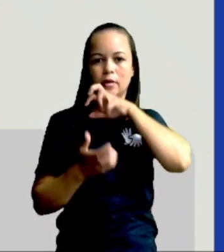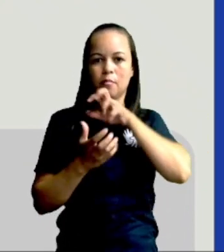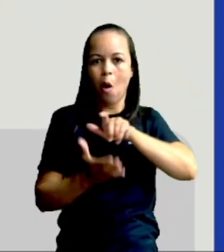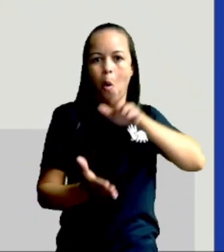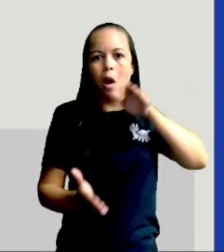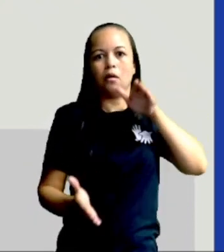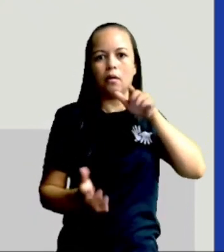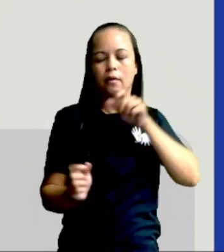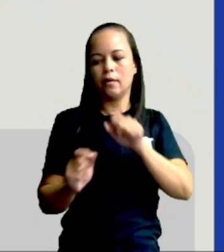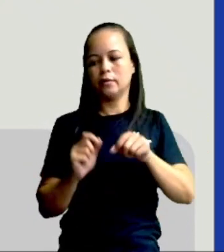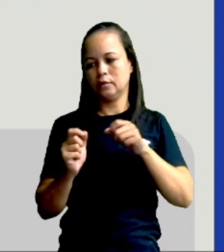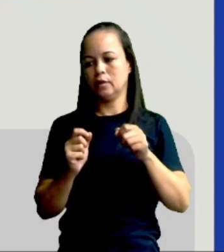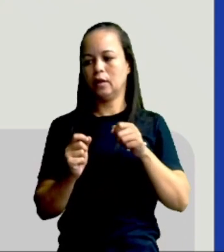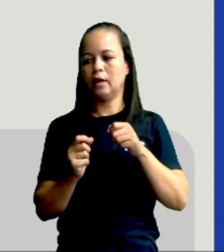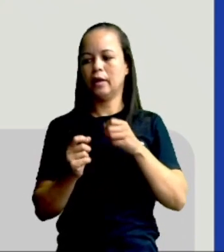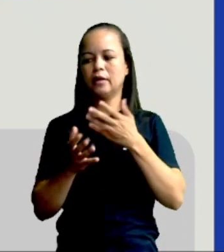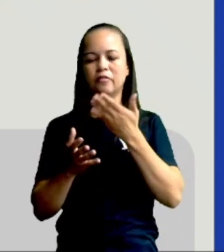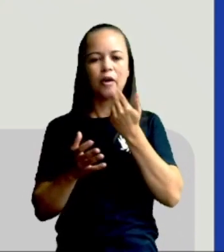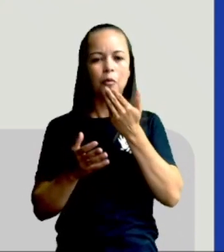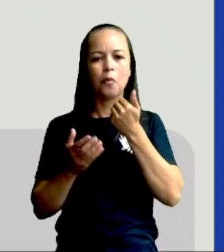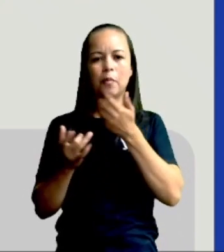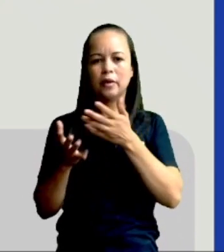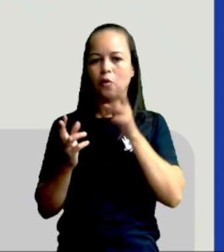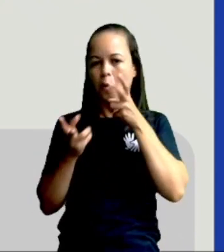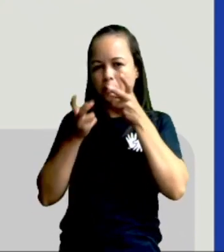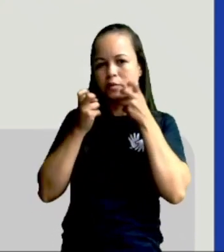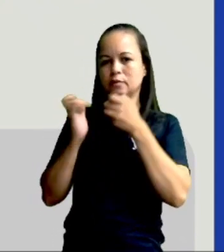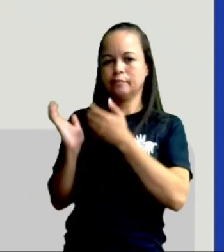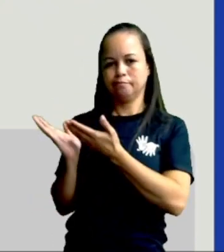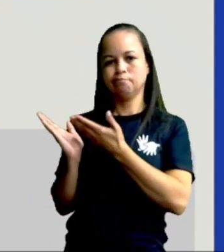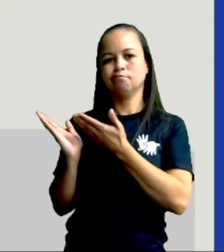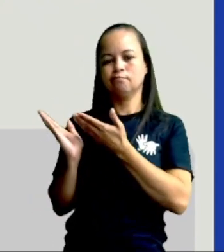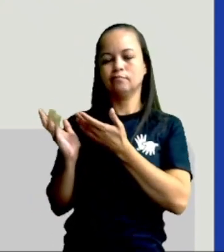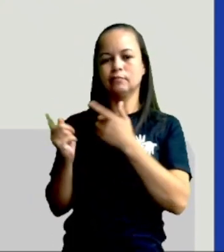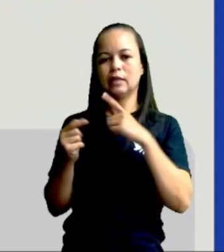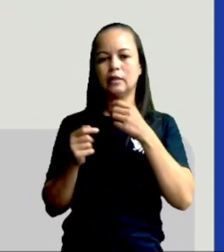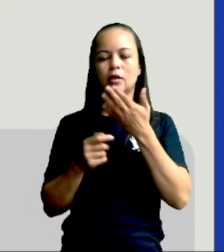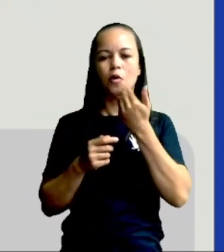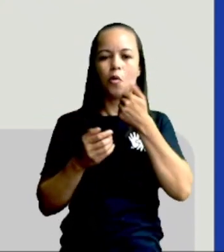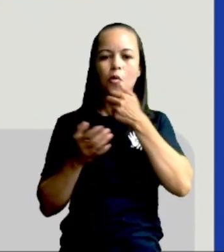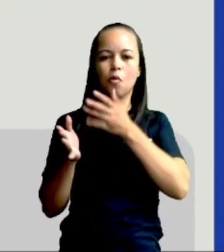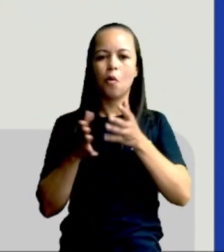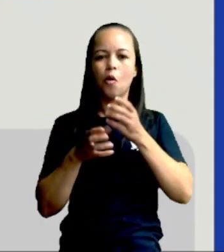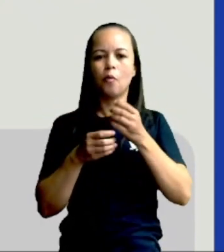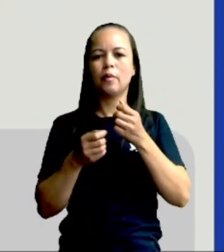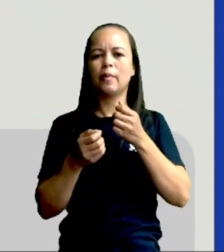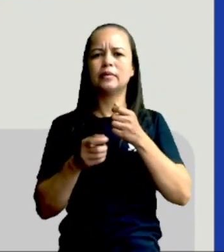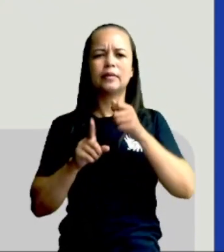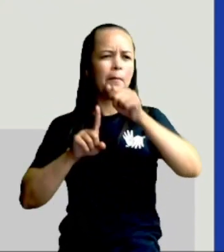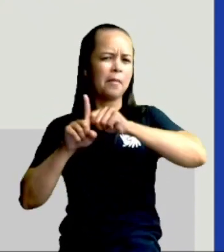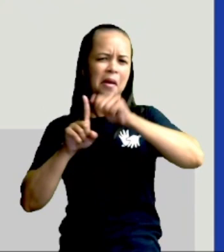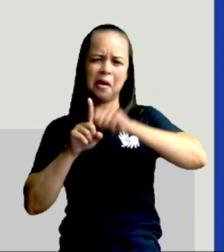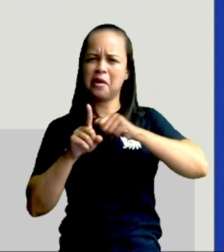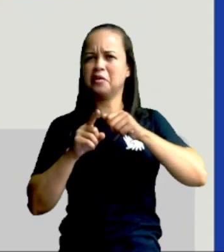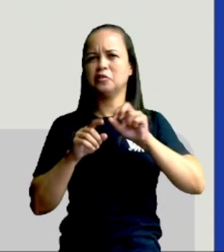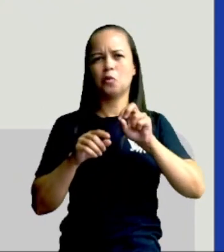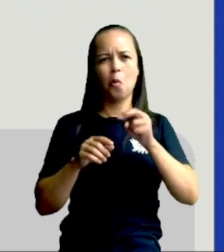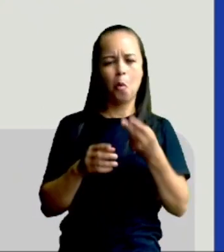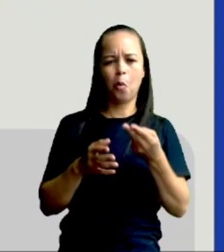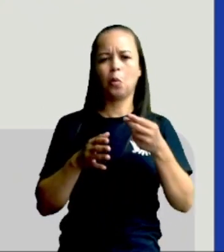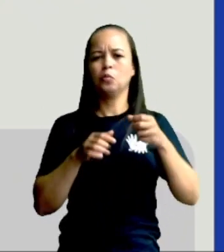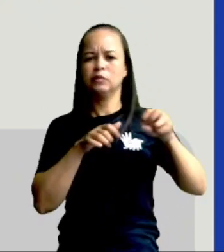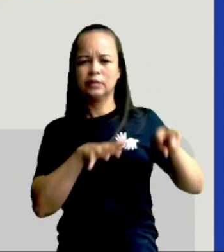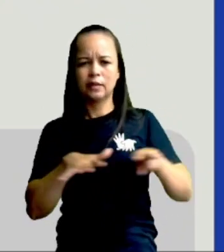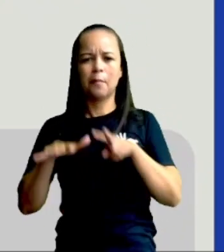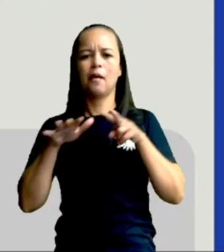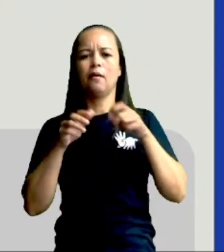meses digerindo esse alimento. Então, uma cobra, depois que se alimenta, passa meses ou semanas, dependendo do